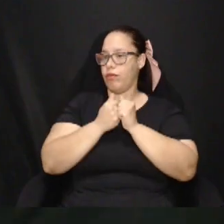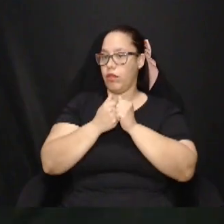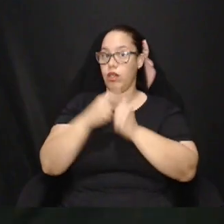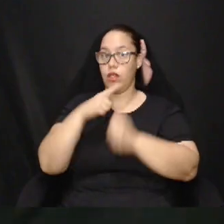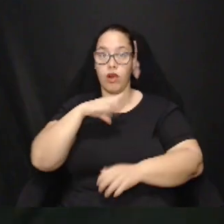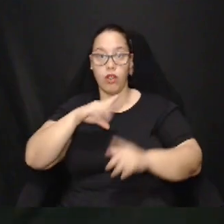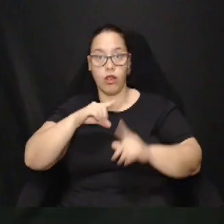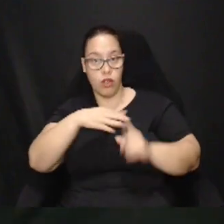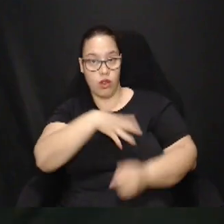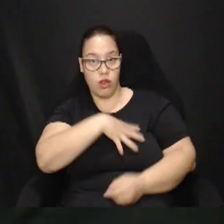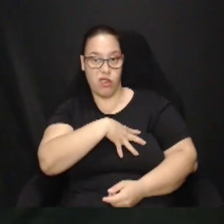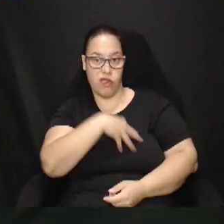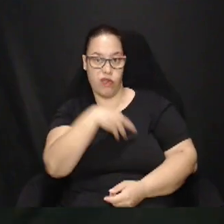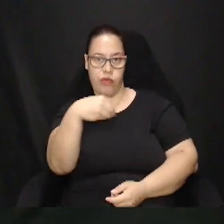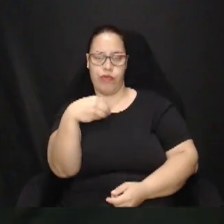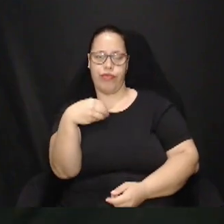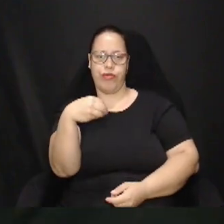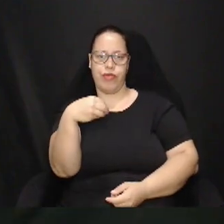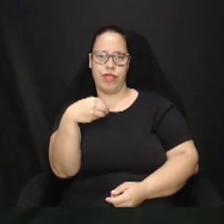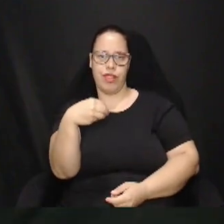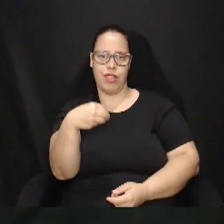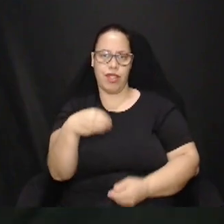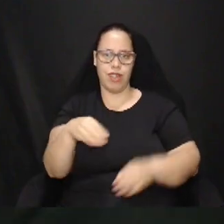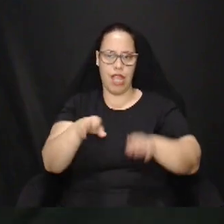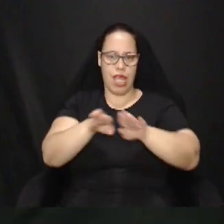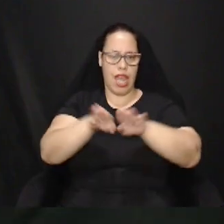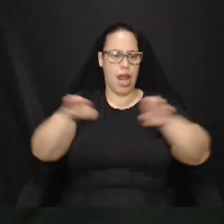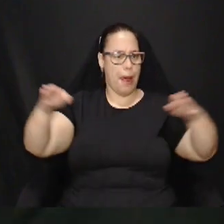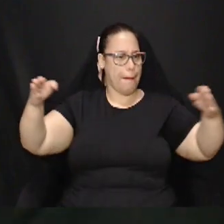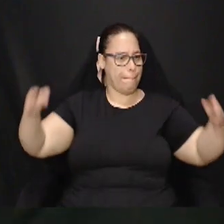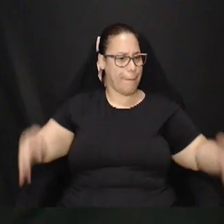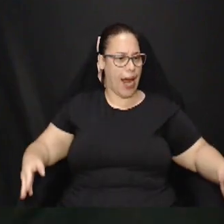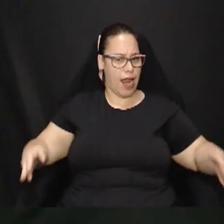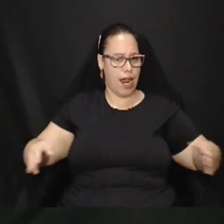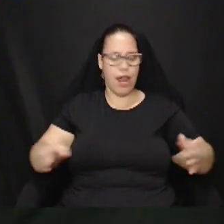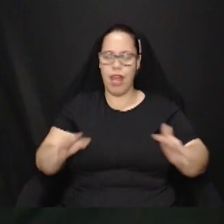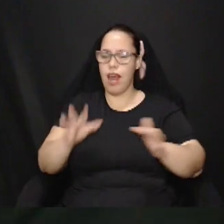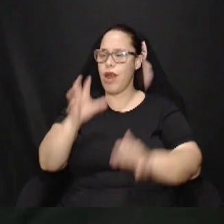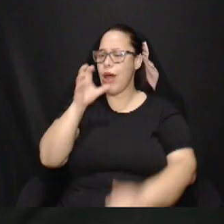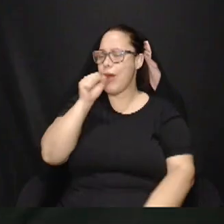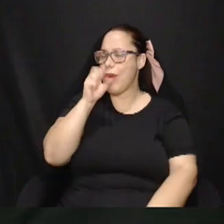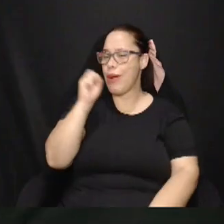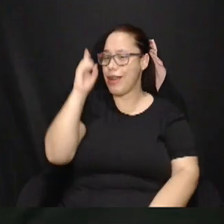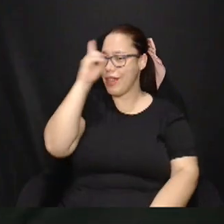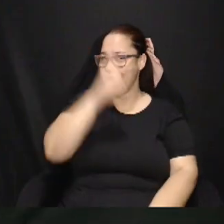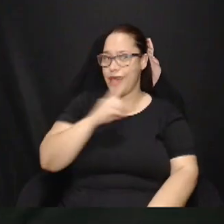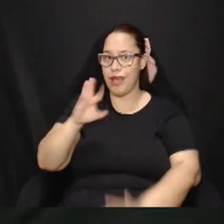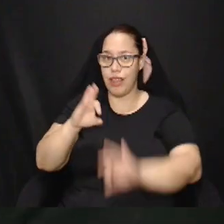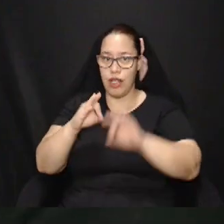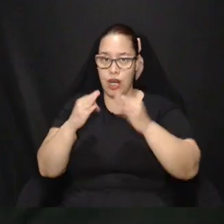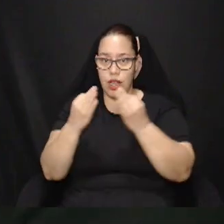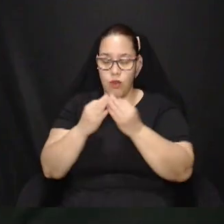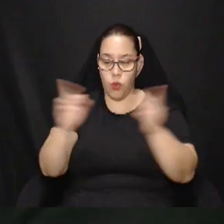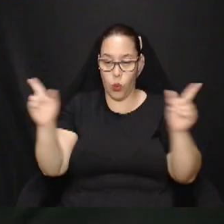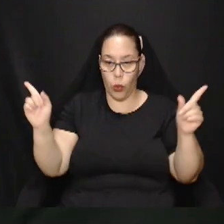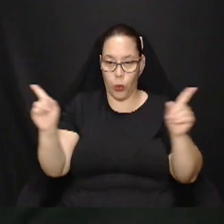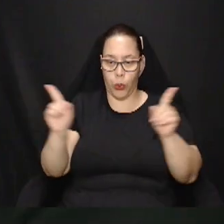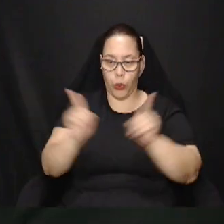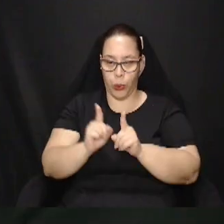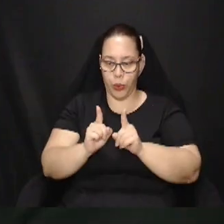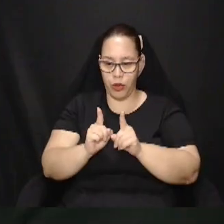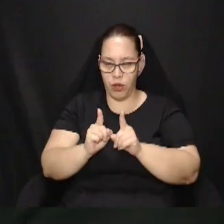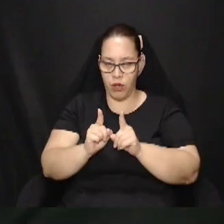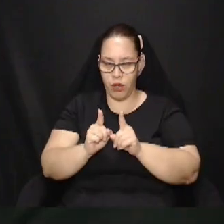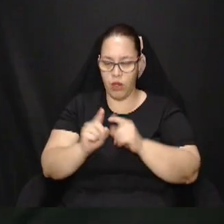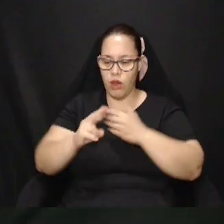existe mais aquela mesa longa, né, no final de semana, as famílias diminuíram, só que isso vai impactar, já